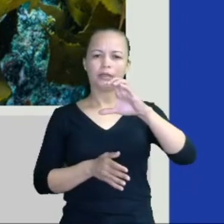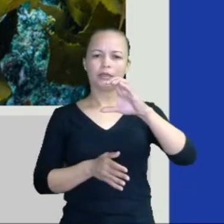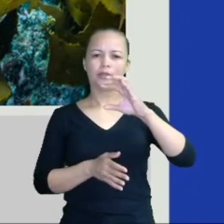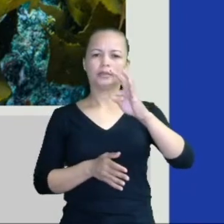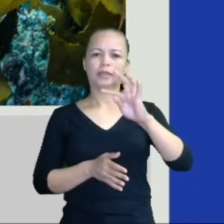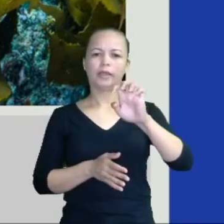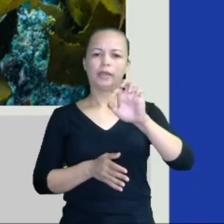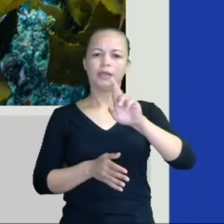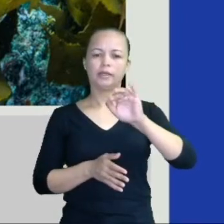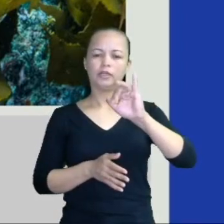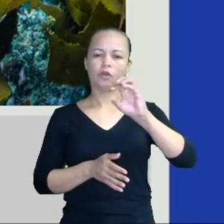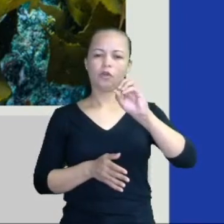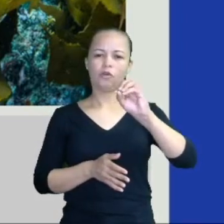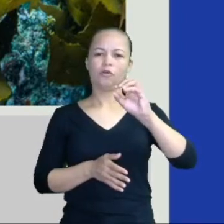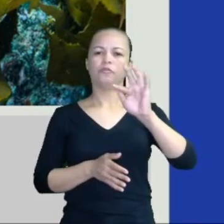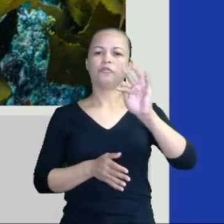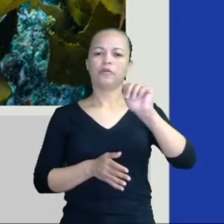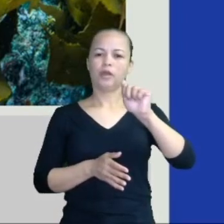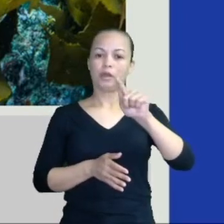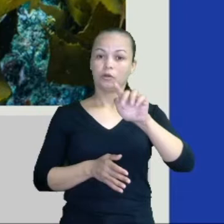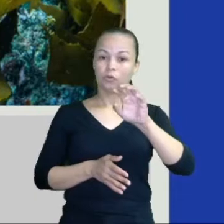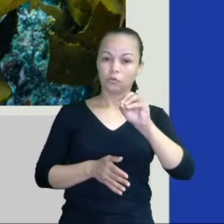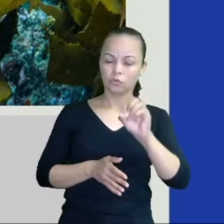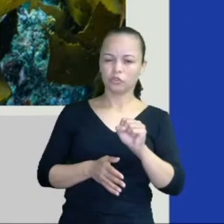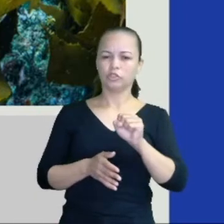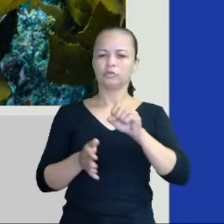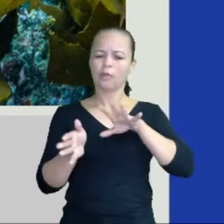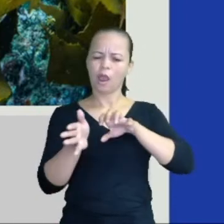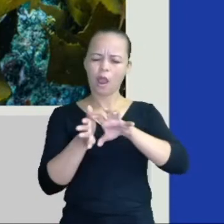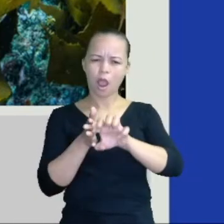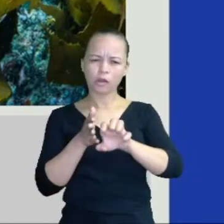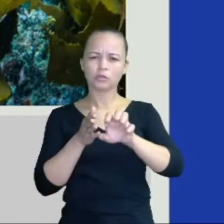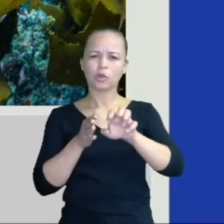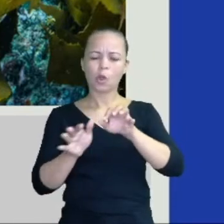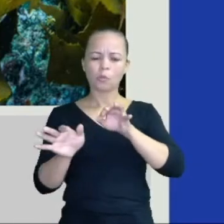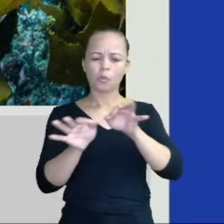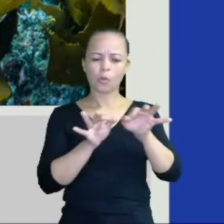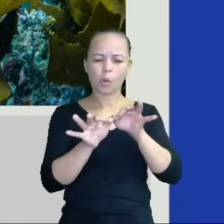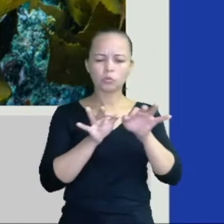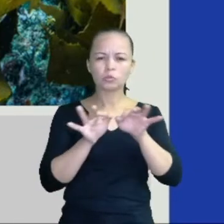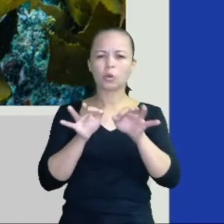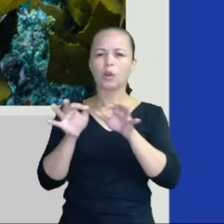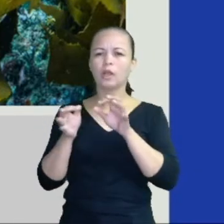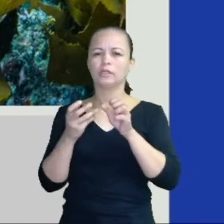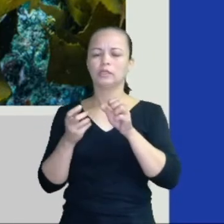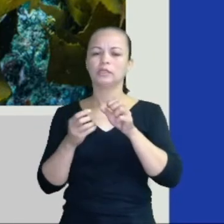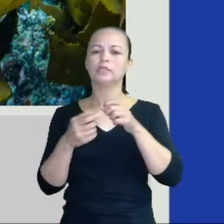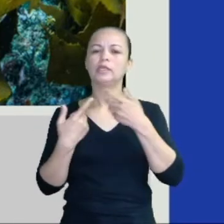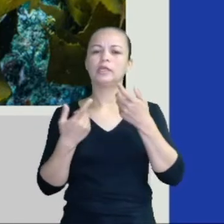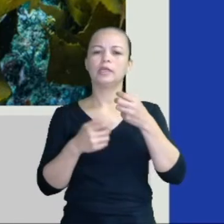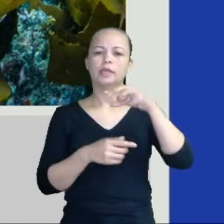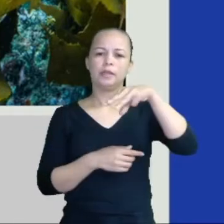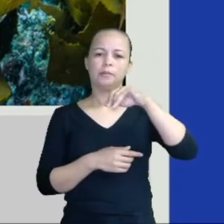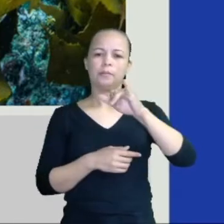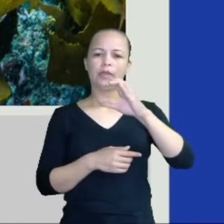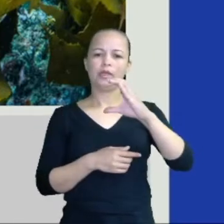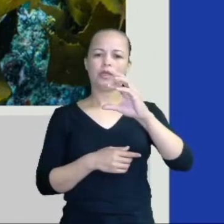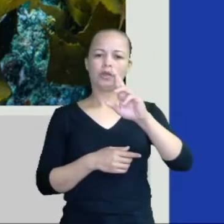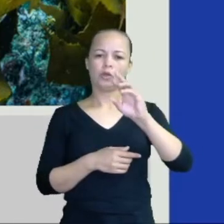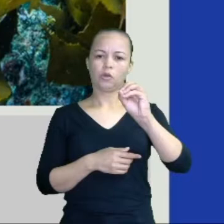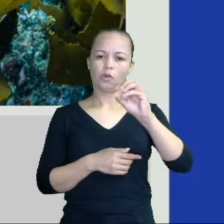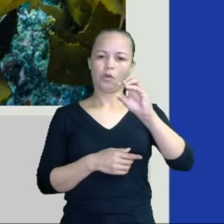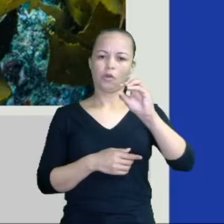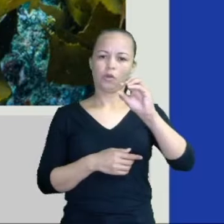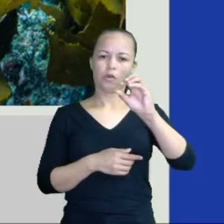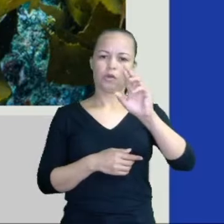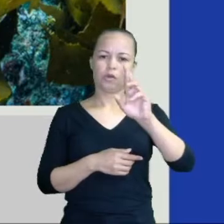contaminam bactérias, são eficientes como controladores de micro-organismo